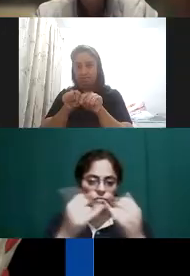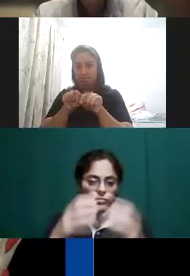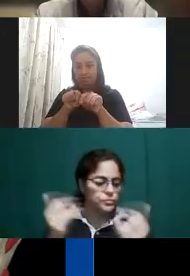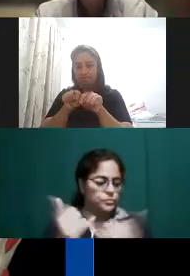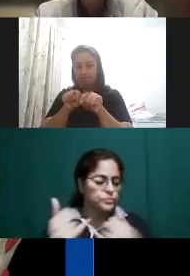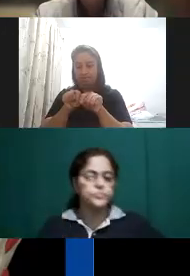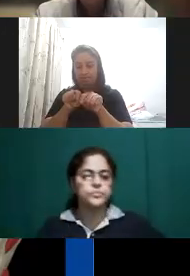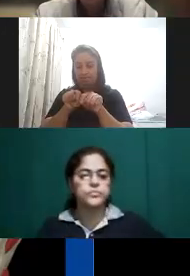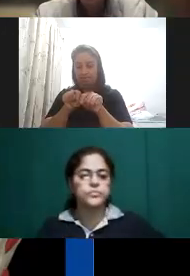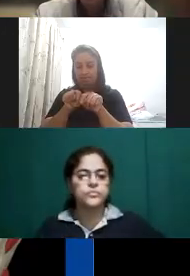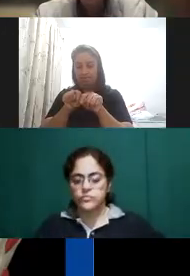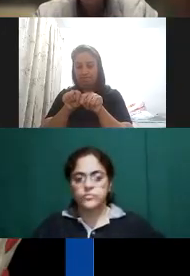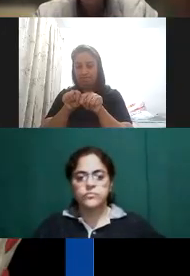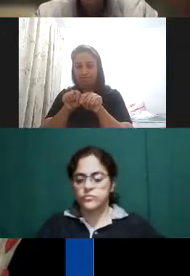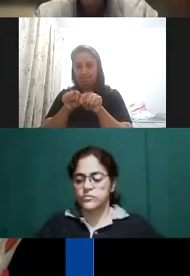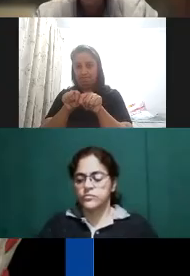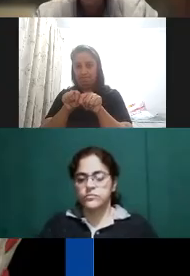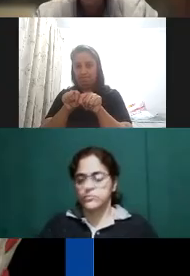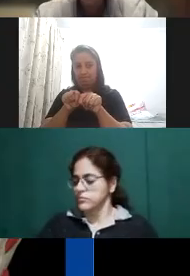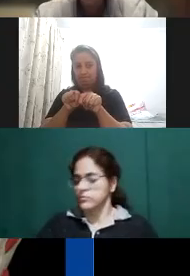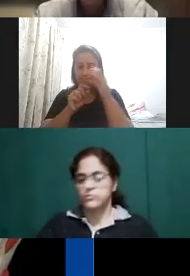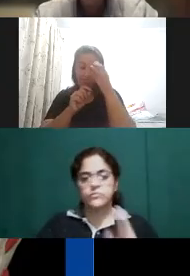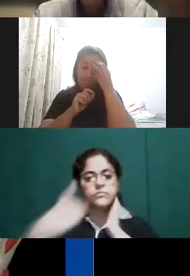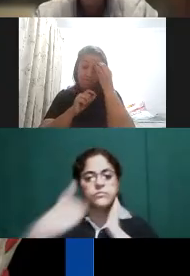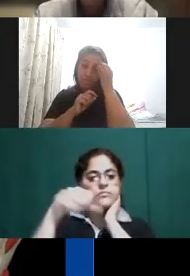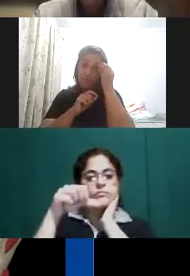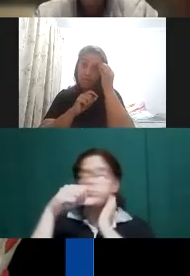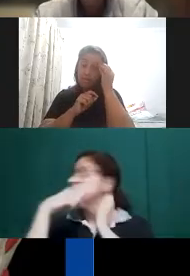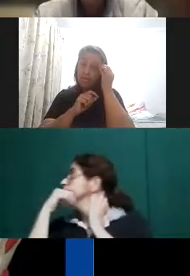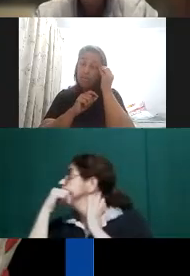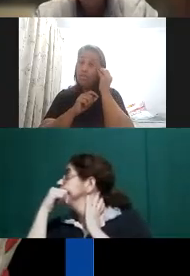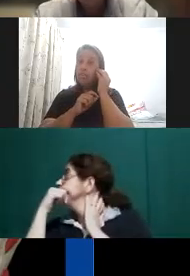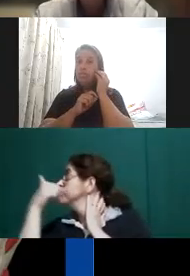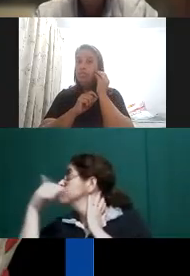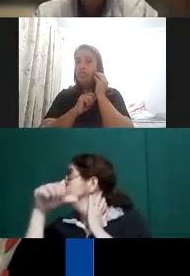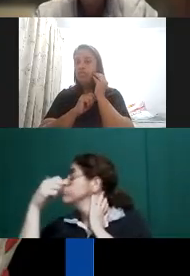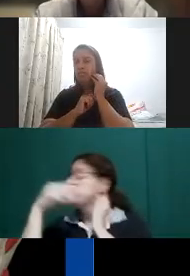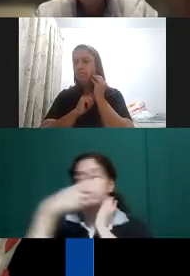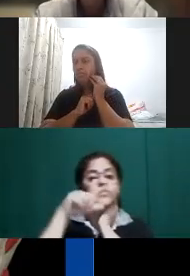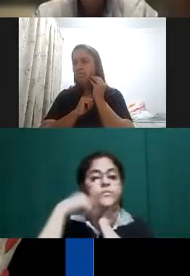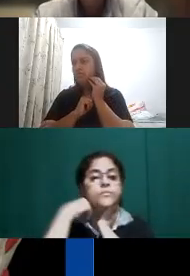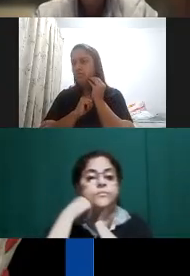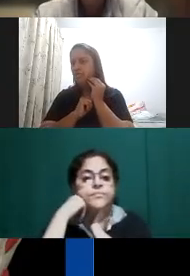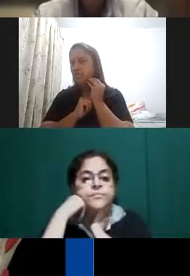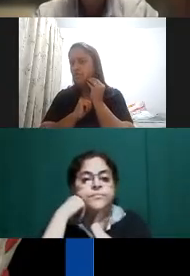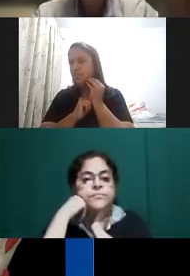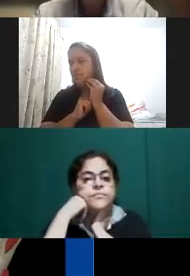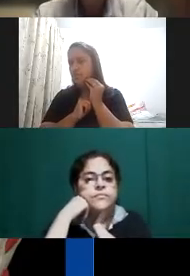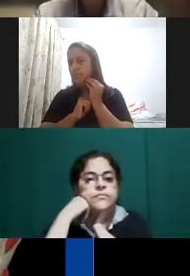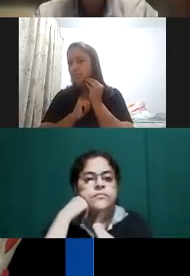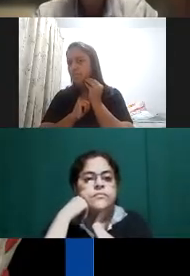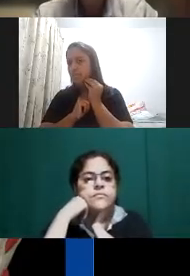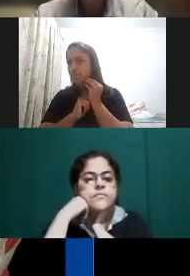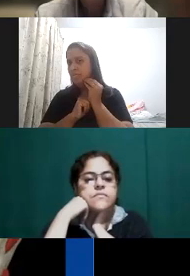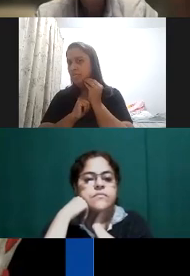Professor, na avaliação a gente vai ter que entregar junto à análise cinesiológica de Isso. movimento do esporte? Exatamente.